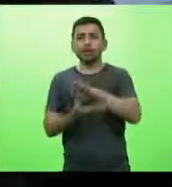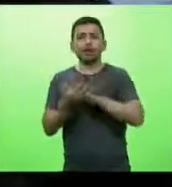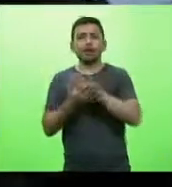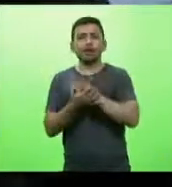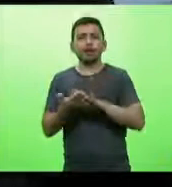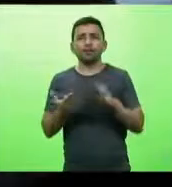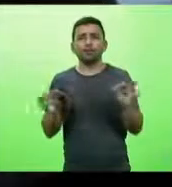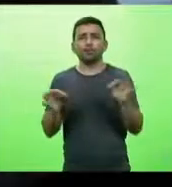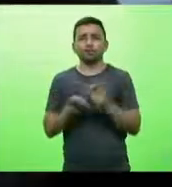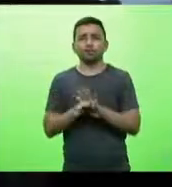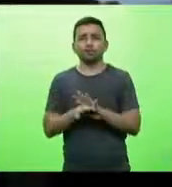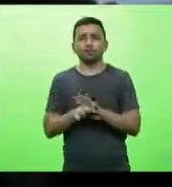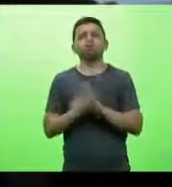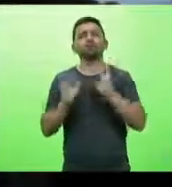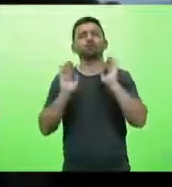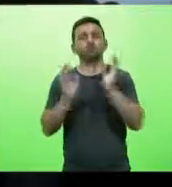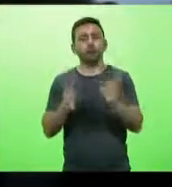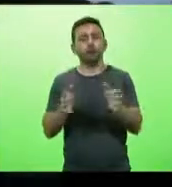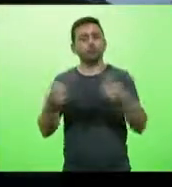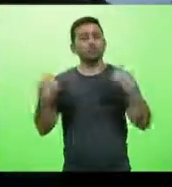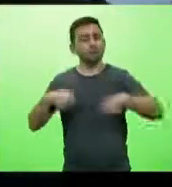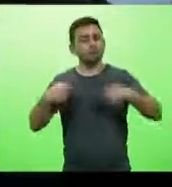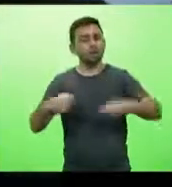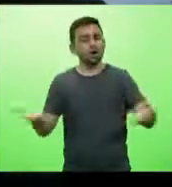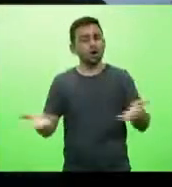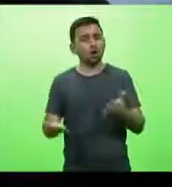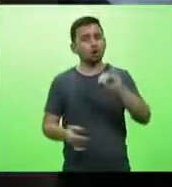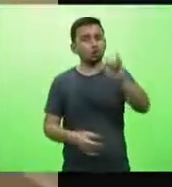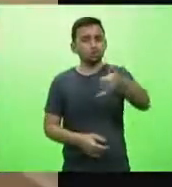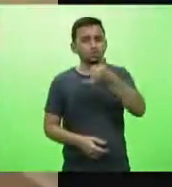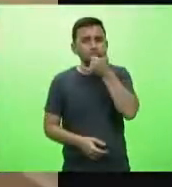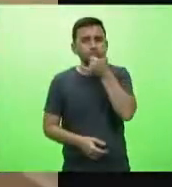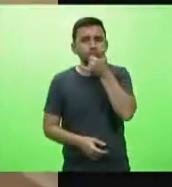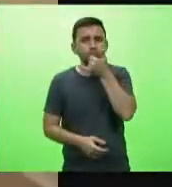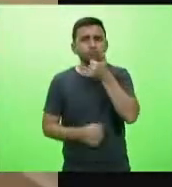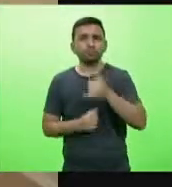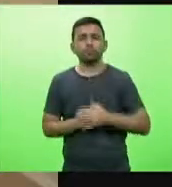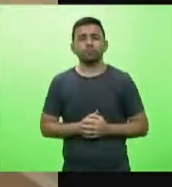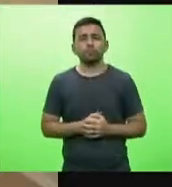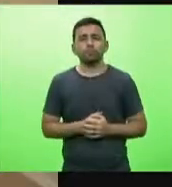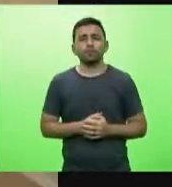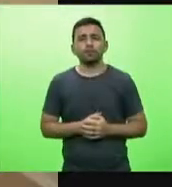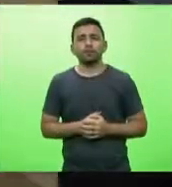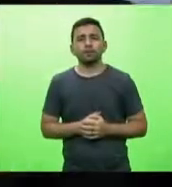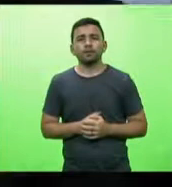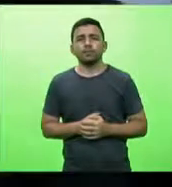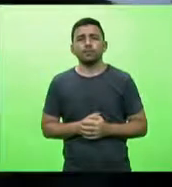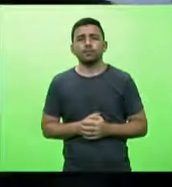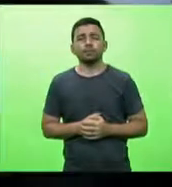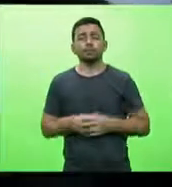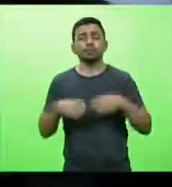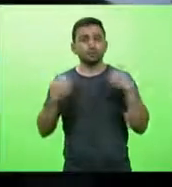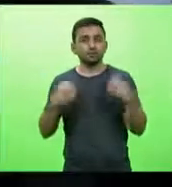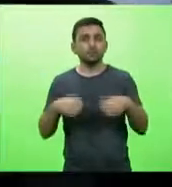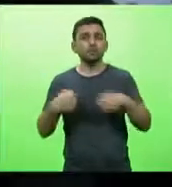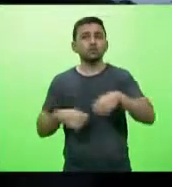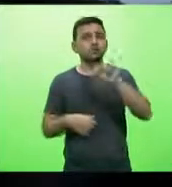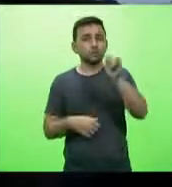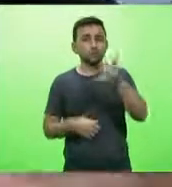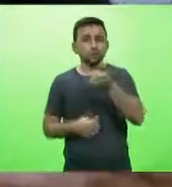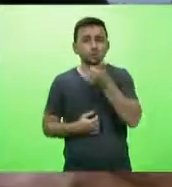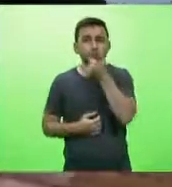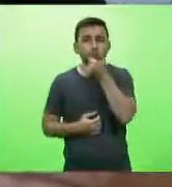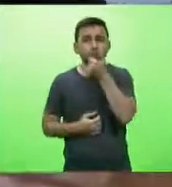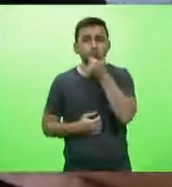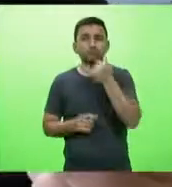para ele protocolar e justificar isso. Pode voltar para mim aqui, por gentileza. Para ele justificar,